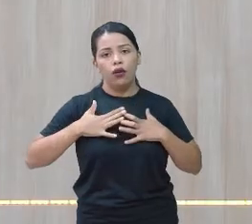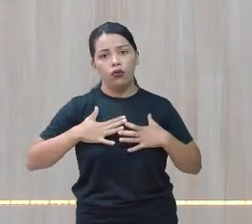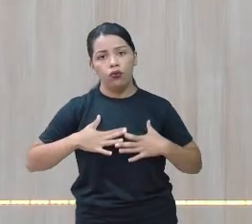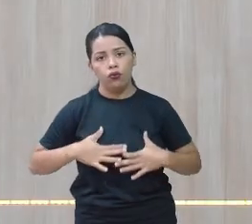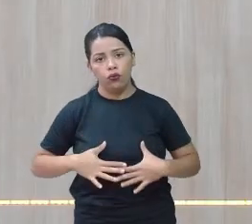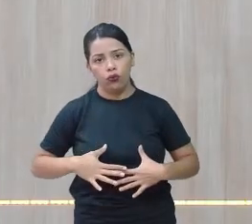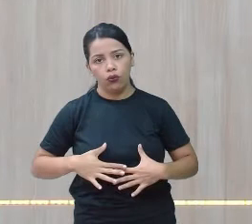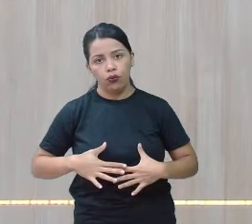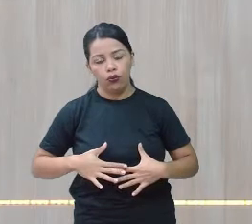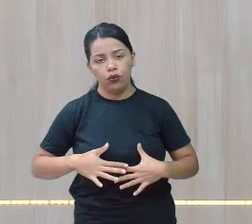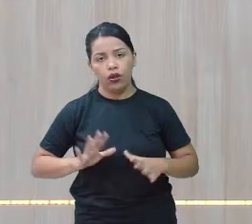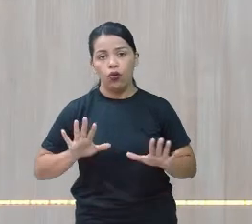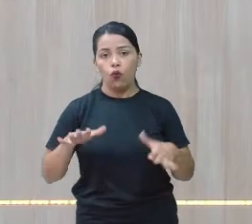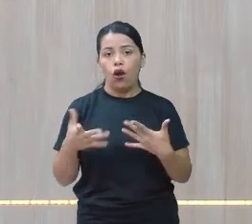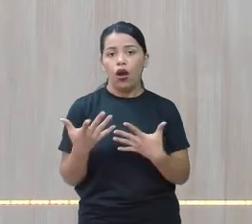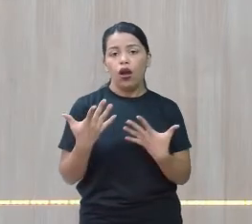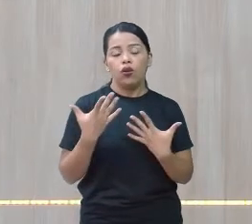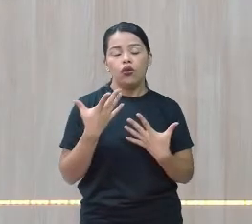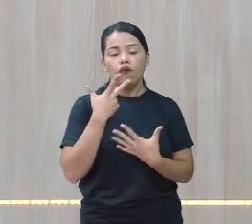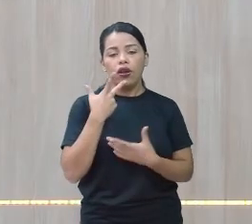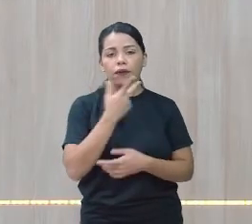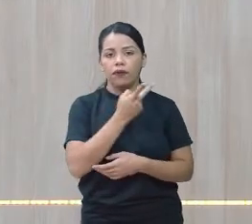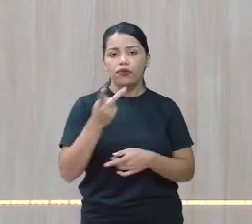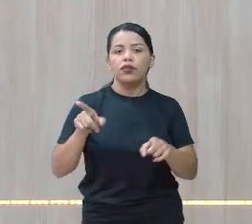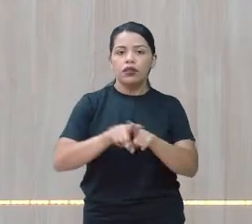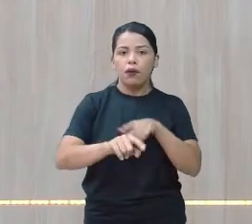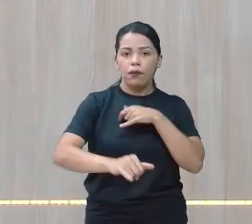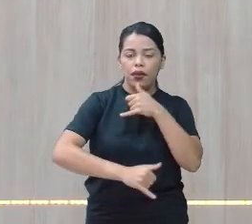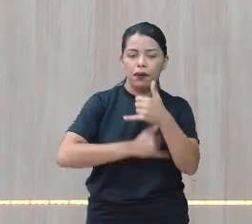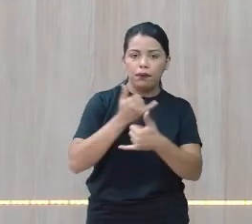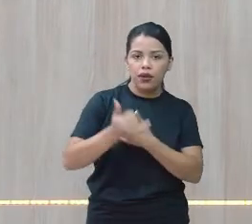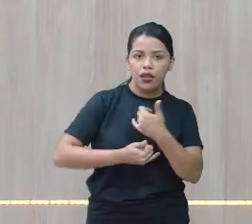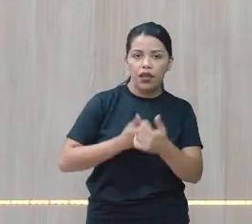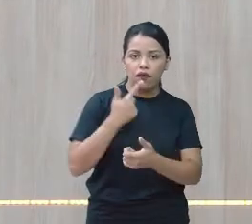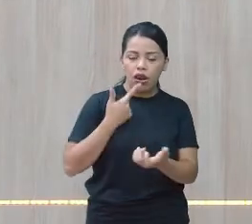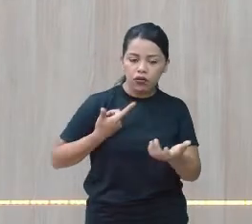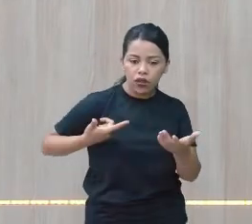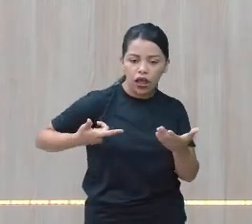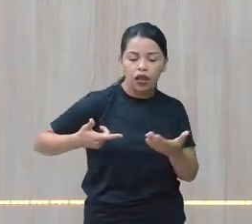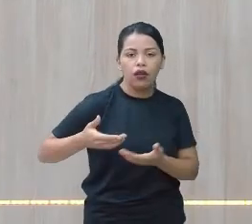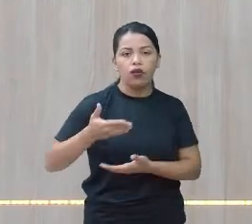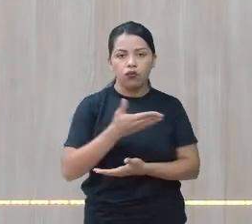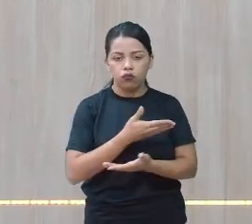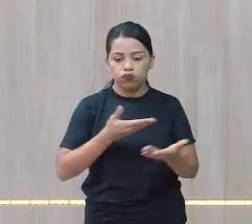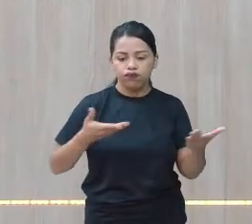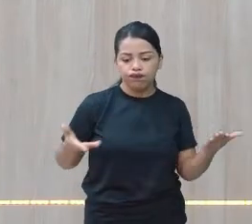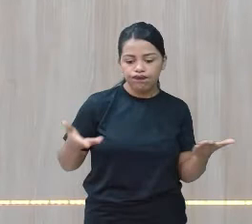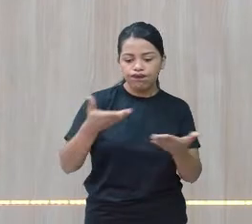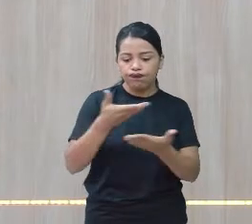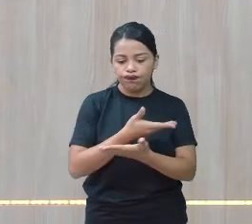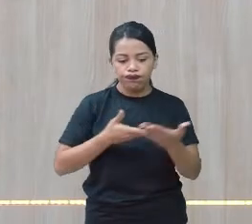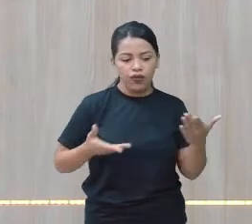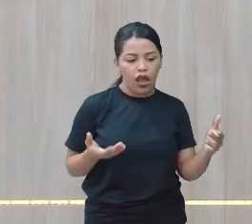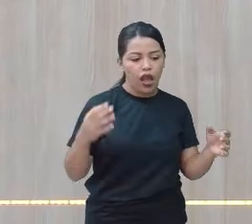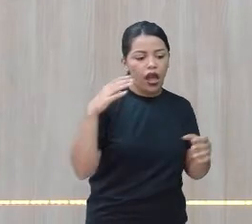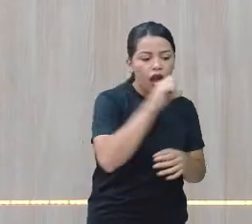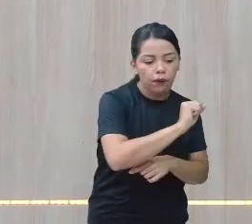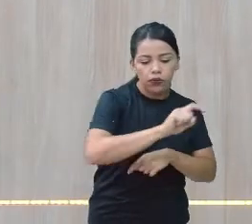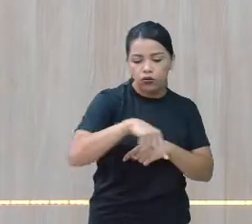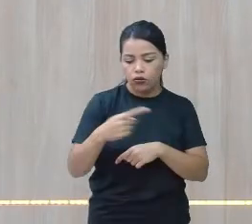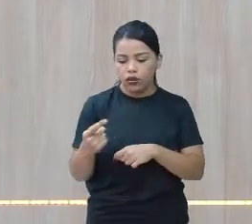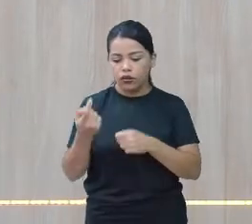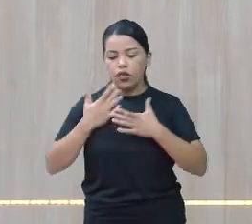como eu coloquei para vocês, eu até brinquei dizendo que era um bate-bola, né? Enquanto um acelera, o outro desacelera. Enquanto que